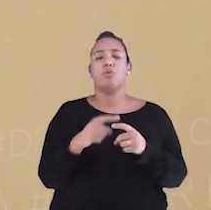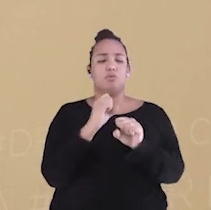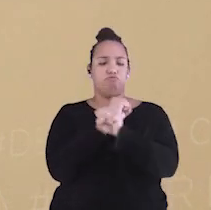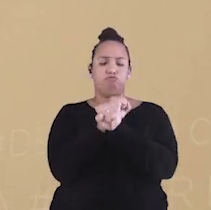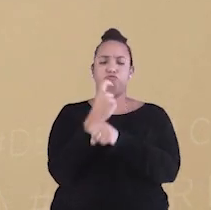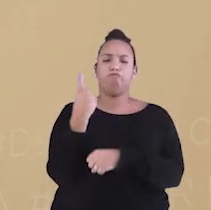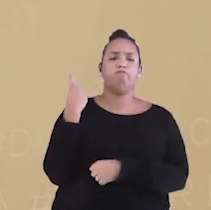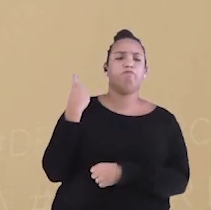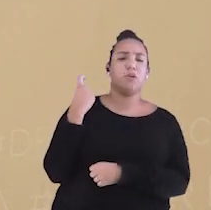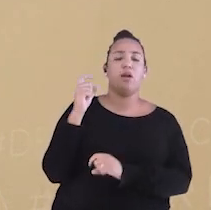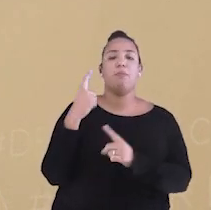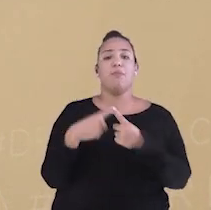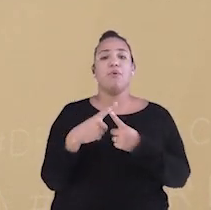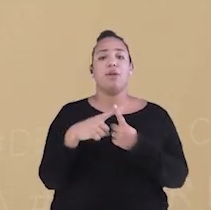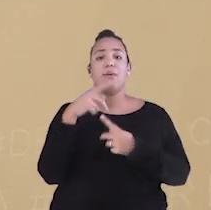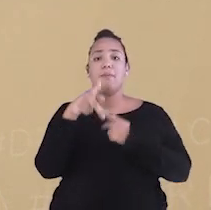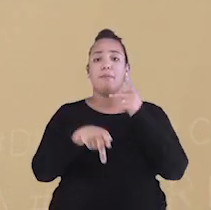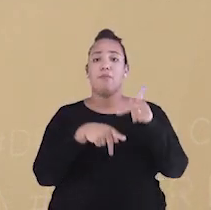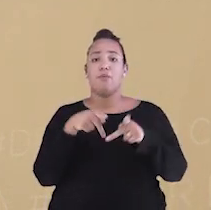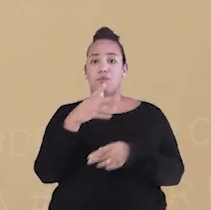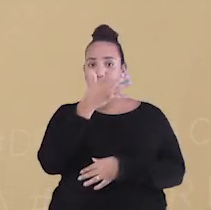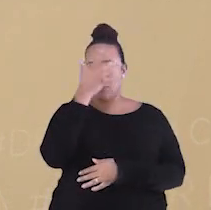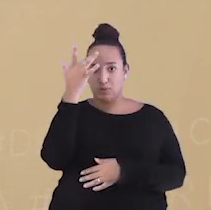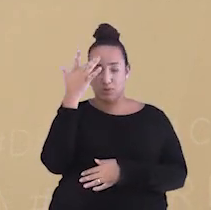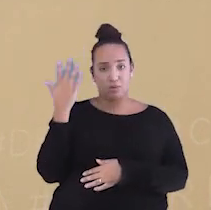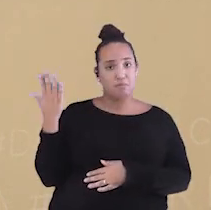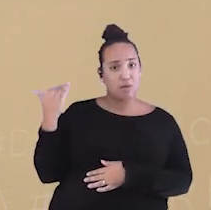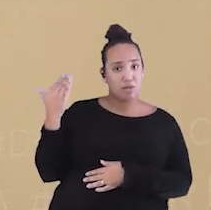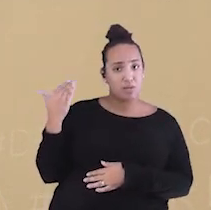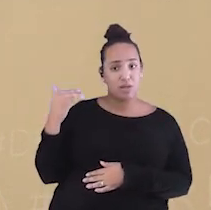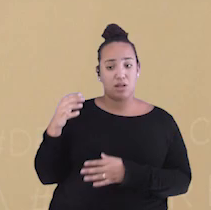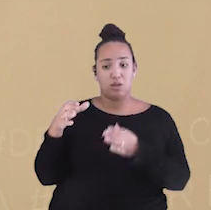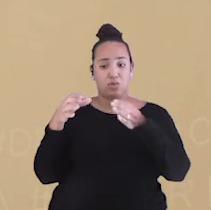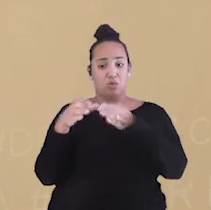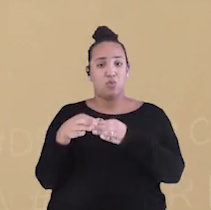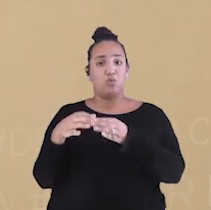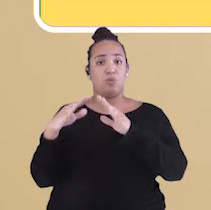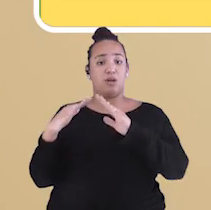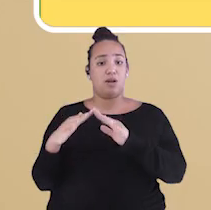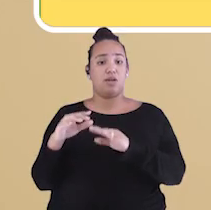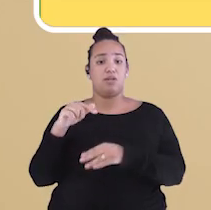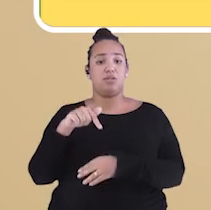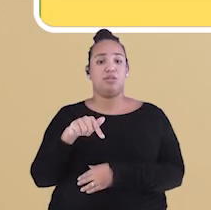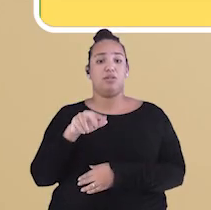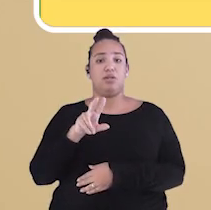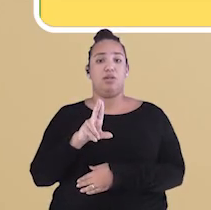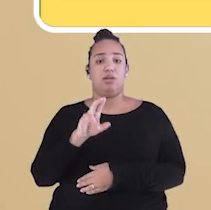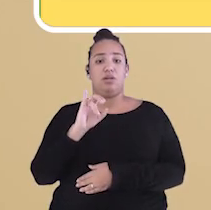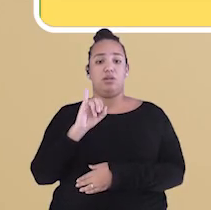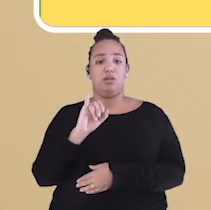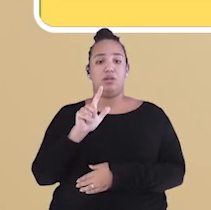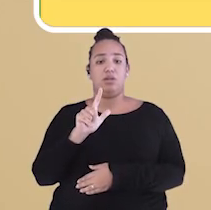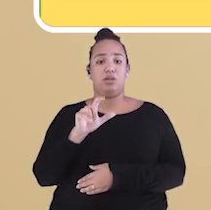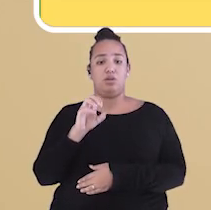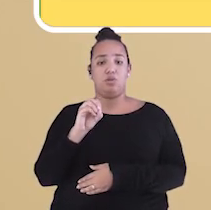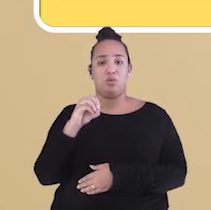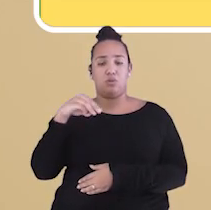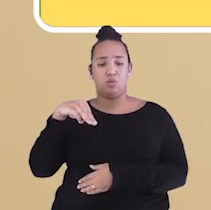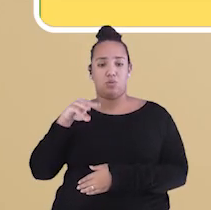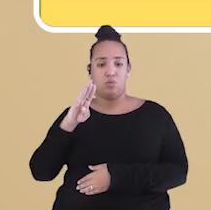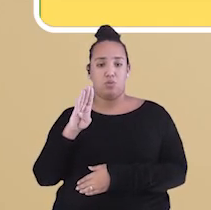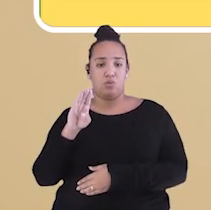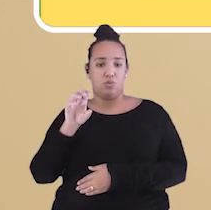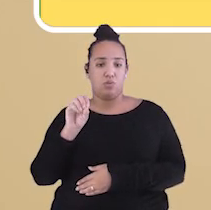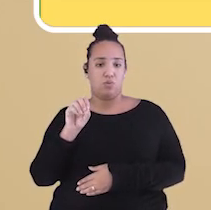serem povos onde seus ancestrais habitavam em quilombos. Quilombos são comunidades que